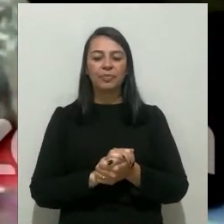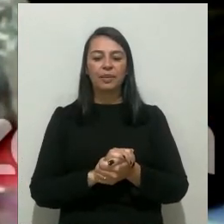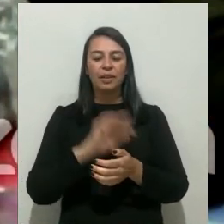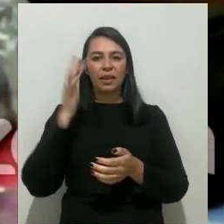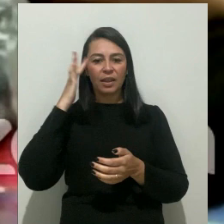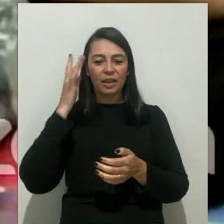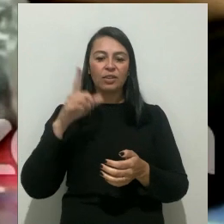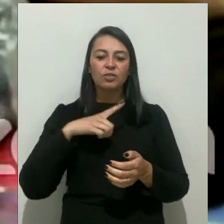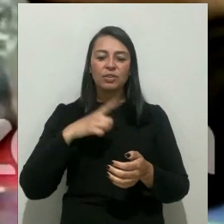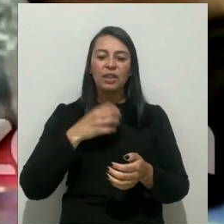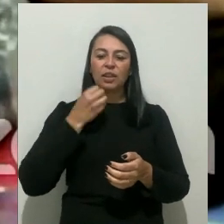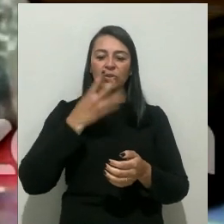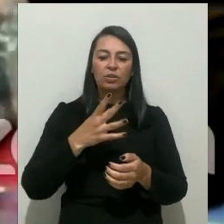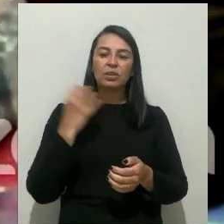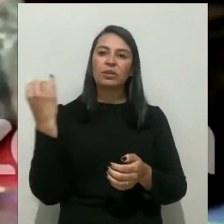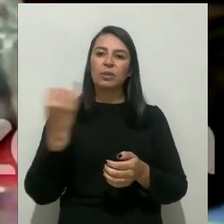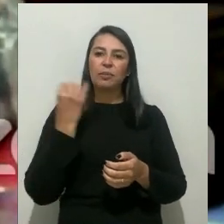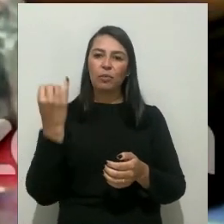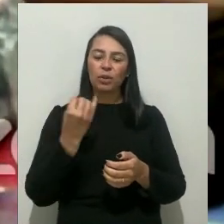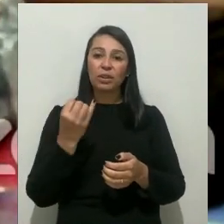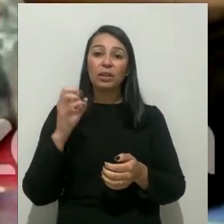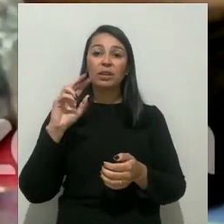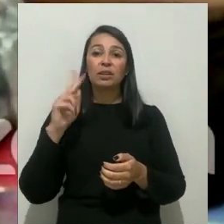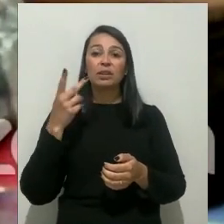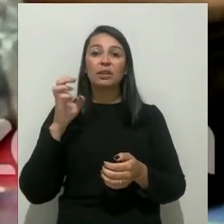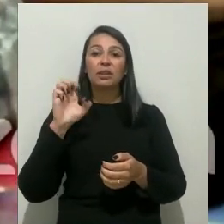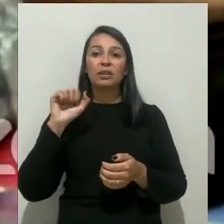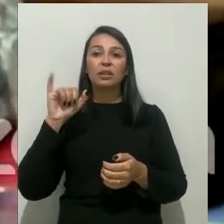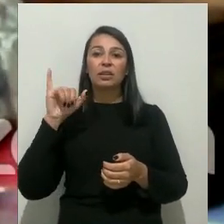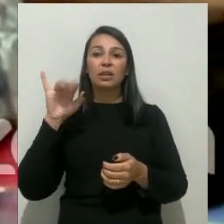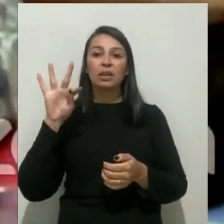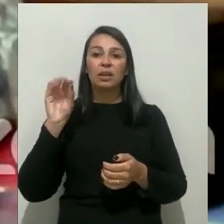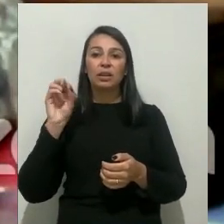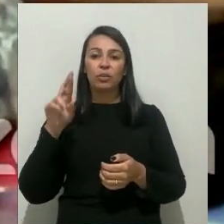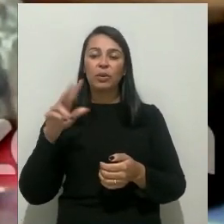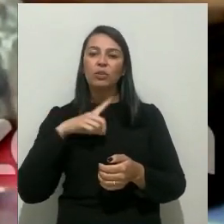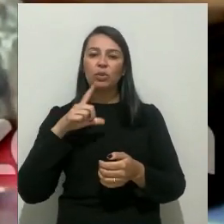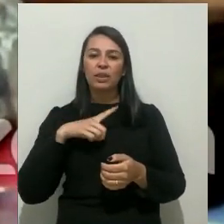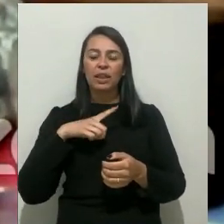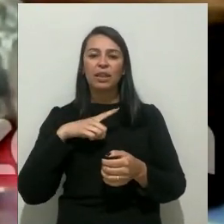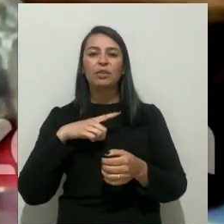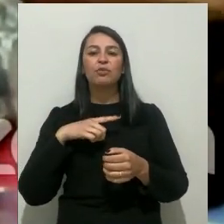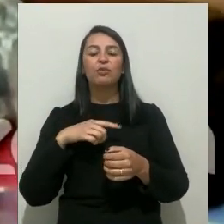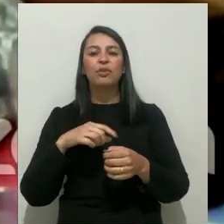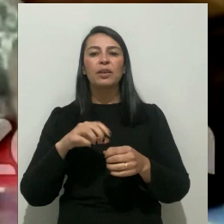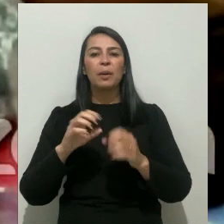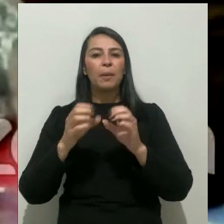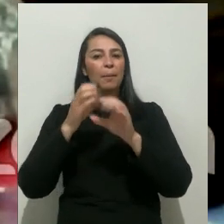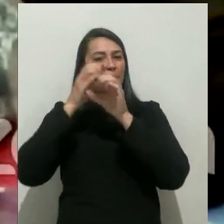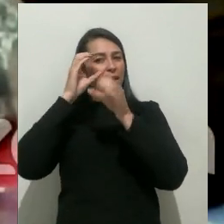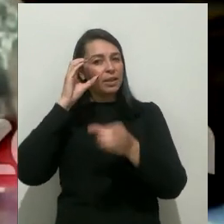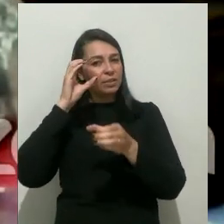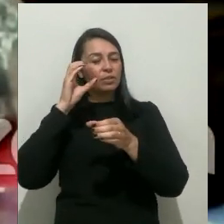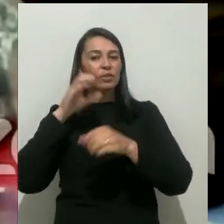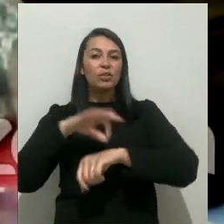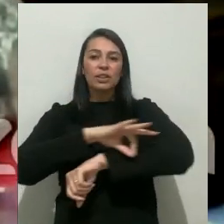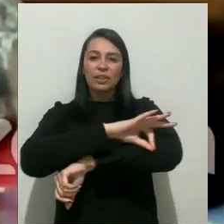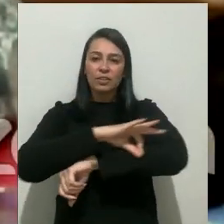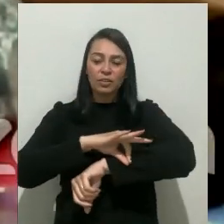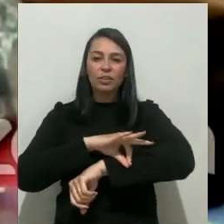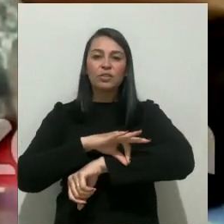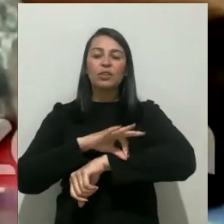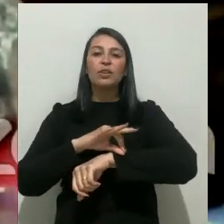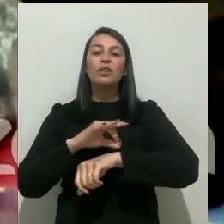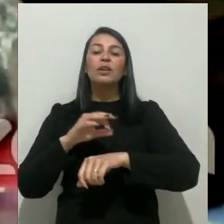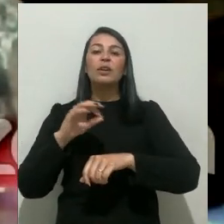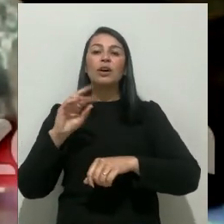a importância que o Heitor teve para a arquitetura, para a engenharia, para o urbanismo e para a cidade do Rio de Janeiro, né? Eu